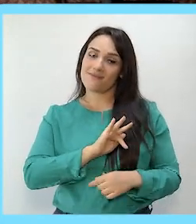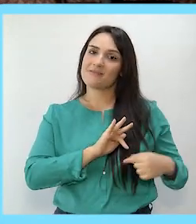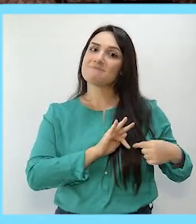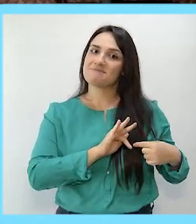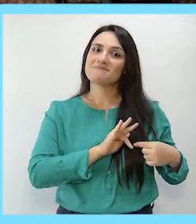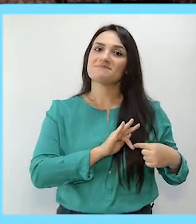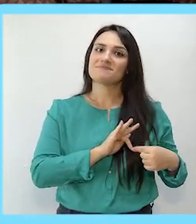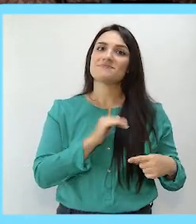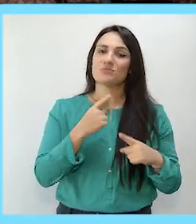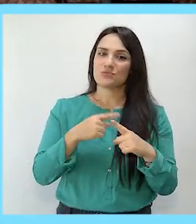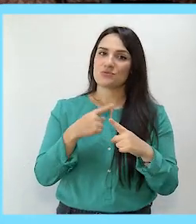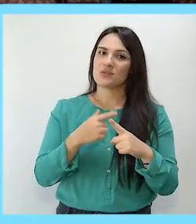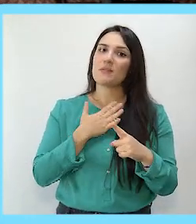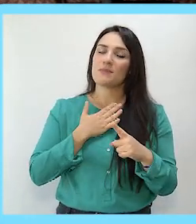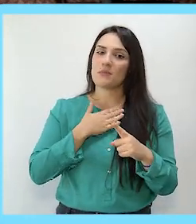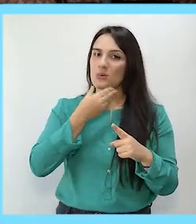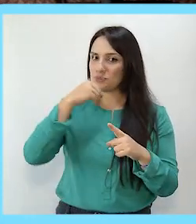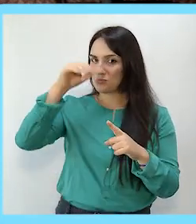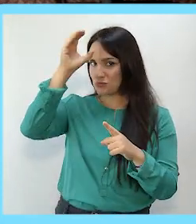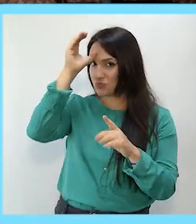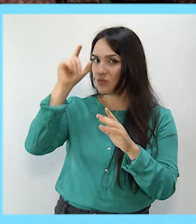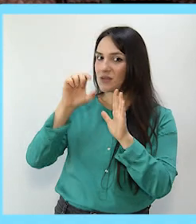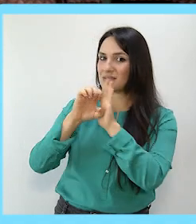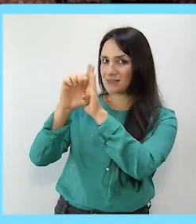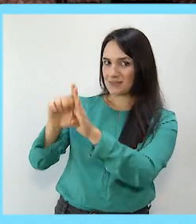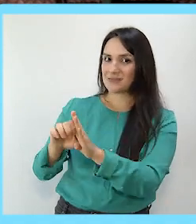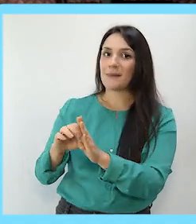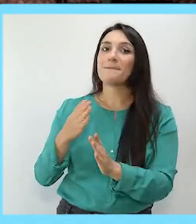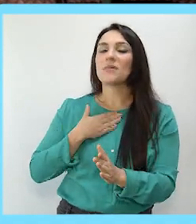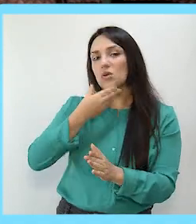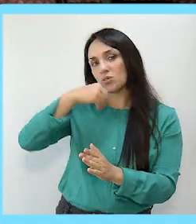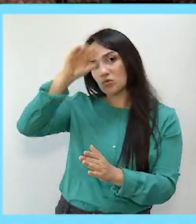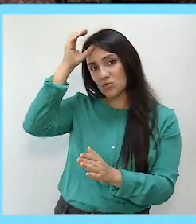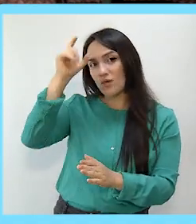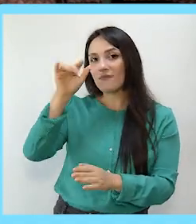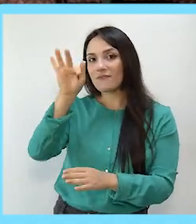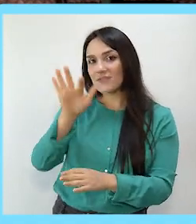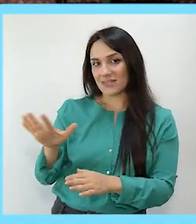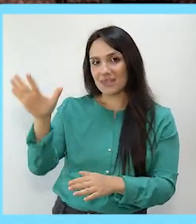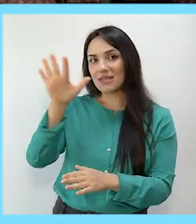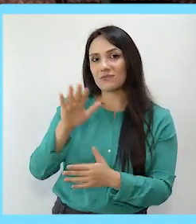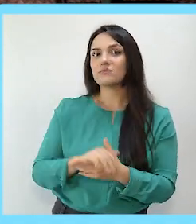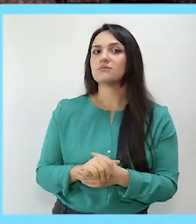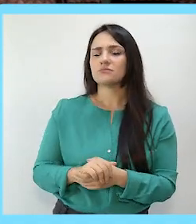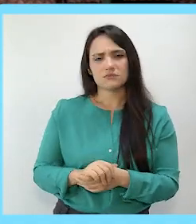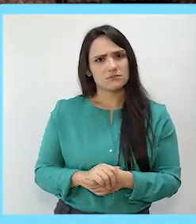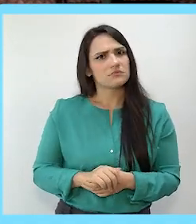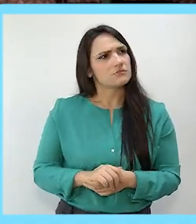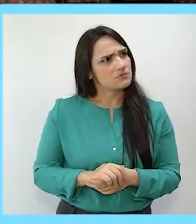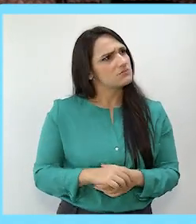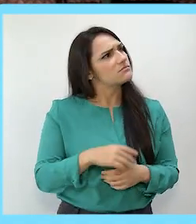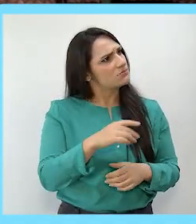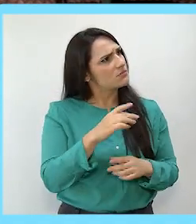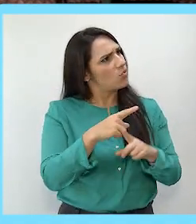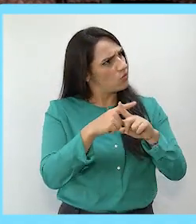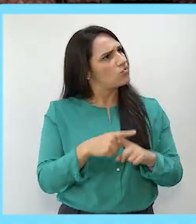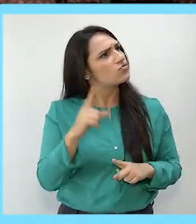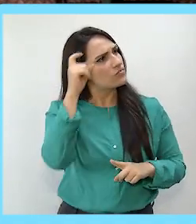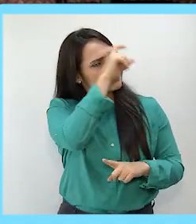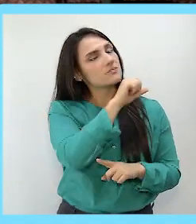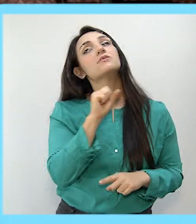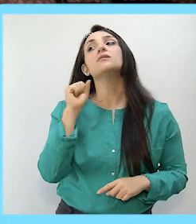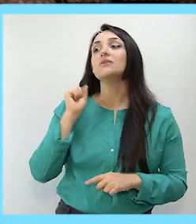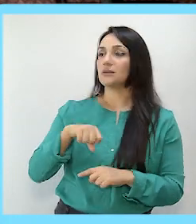razão desse espelhamento no meu tio. O seu tio era da Federal ou da Civil? Da Federal. Da Federal. Da Federal, um concurso dificílimo também, muito né? Muito